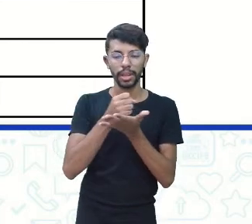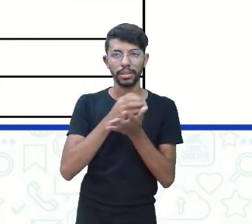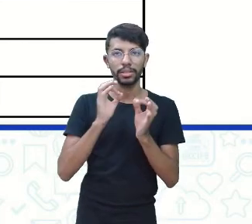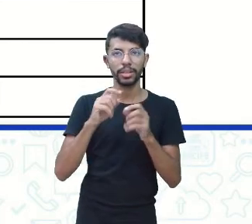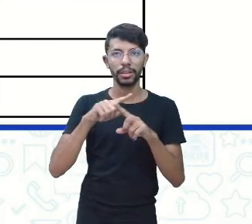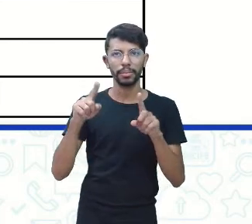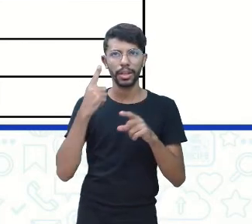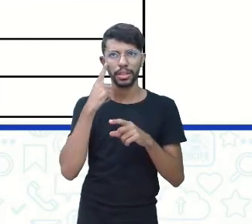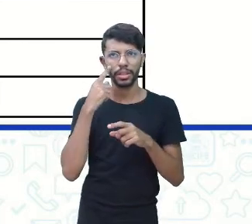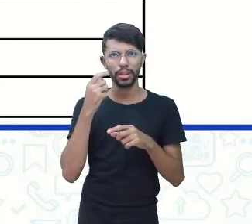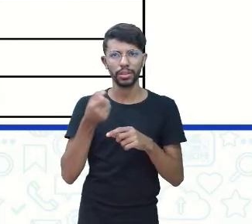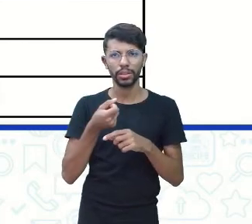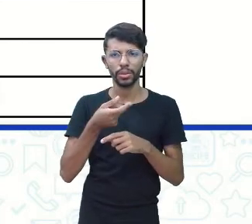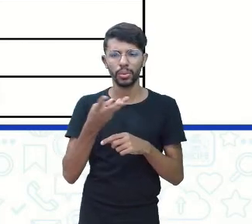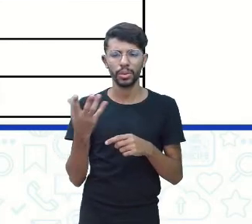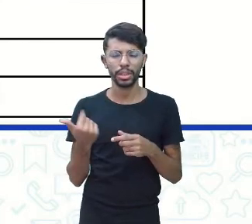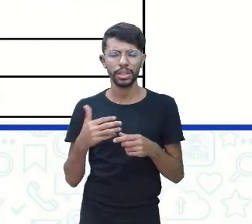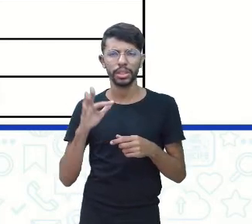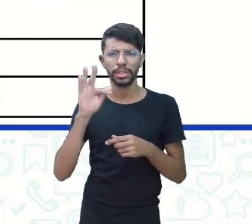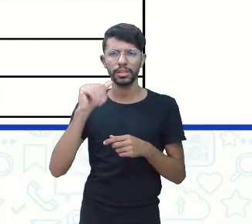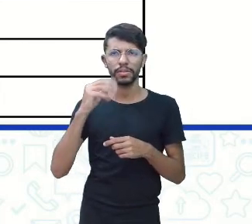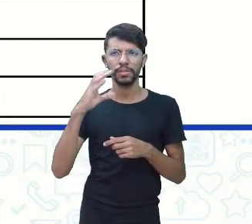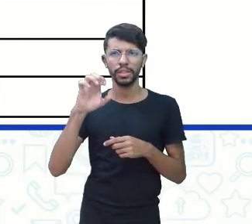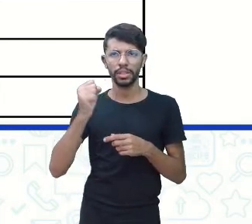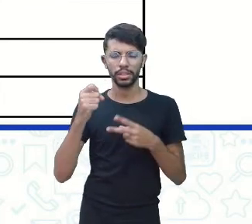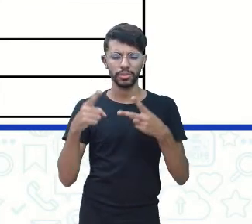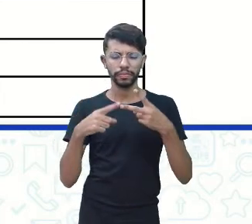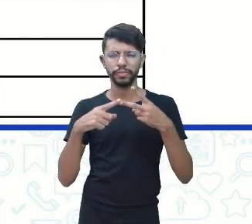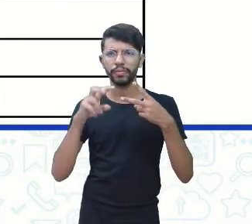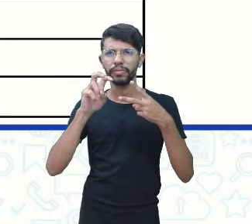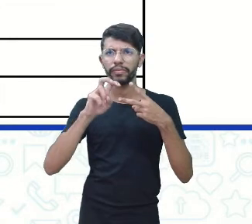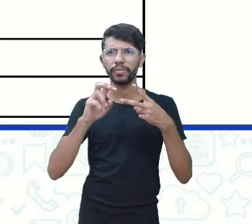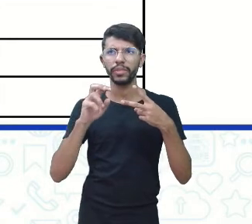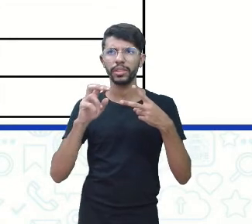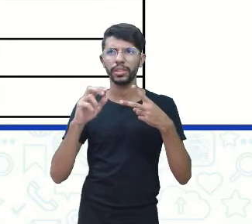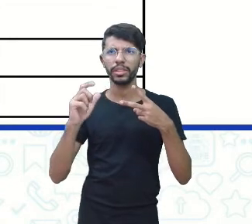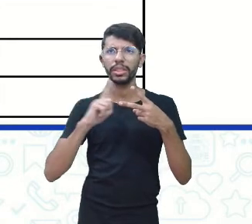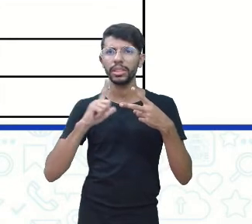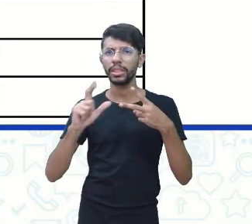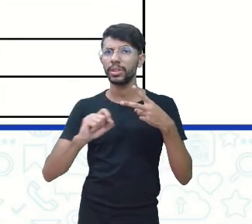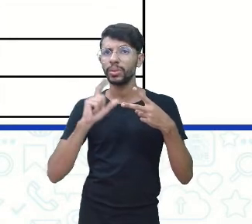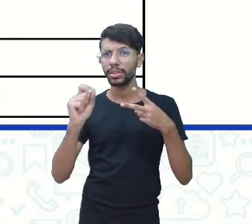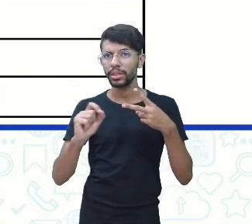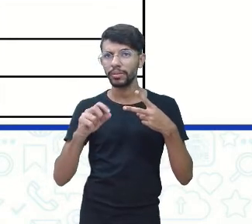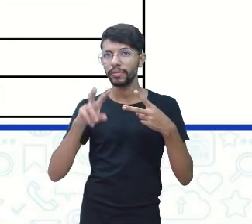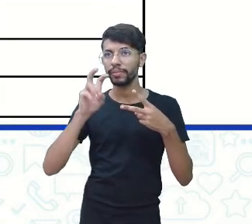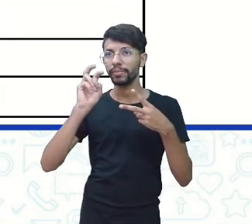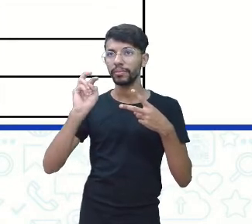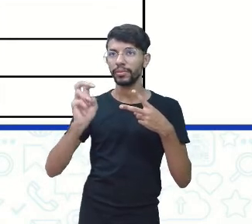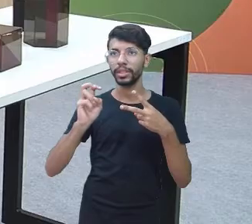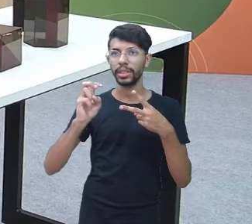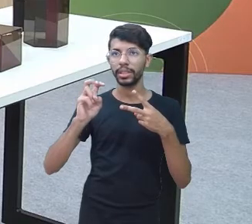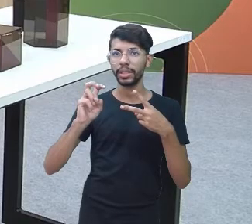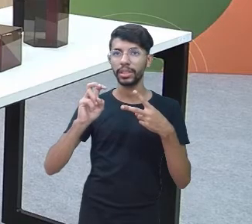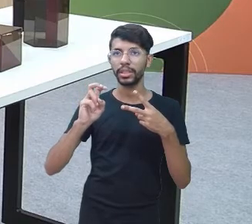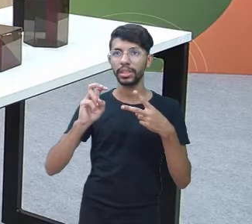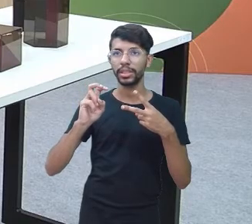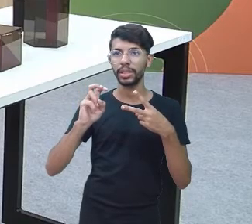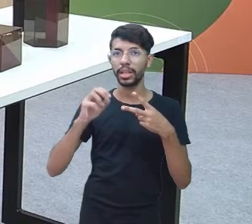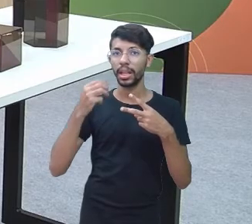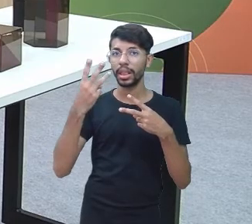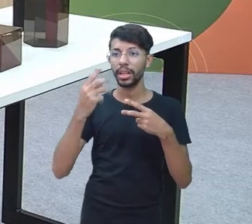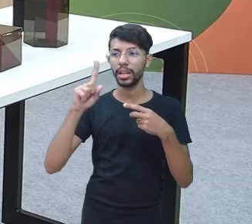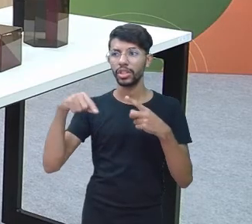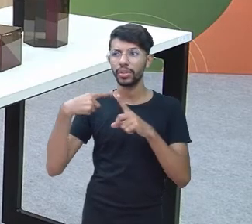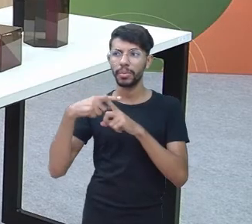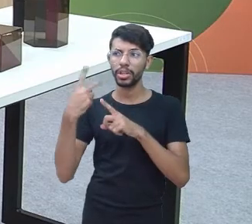de faces. Eu vou ter 3 retângulos mais as 2 tampinhas. Então, quer dizer que eu vou ter 3 mais 2, que vai dar